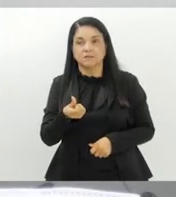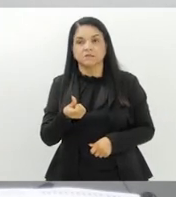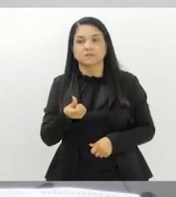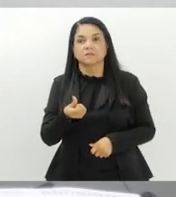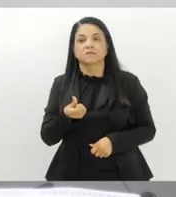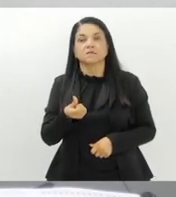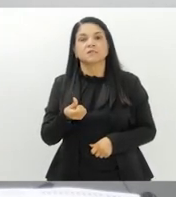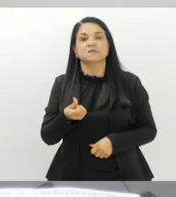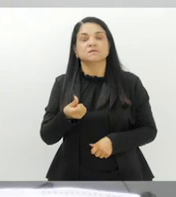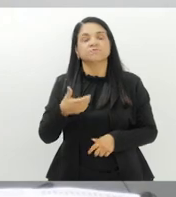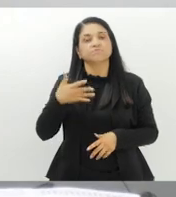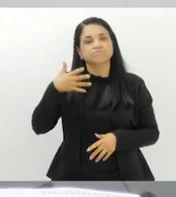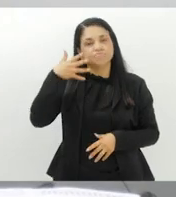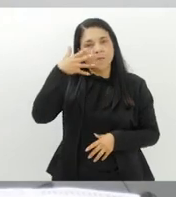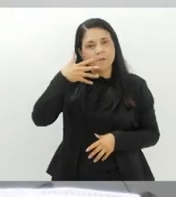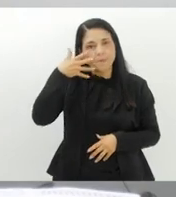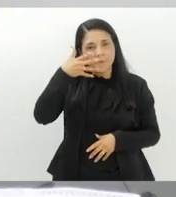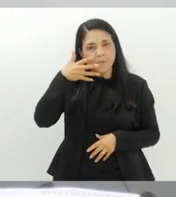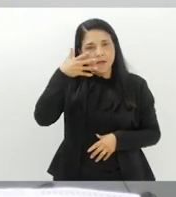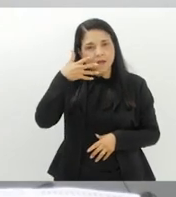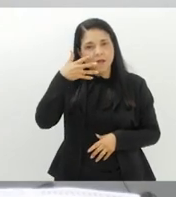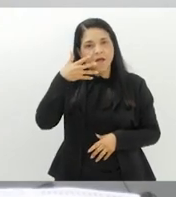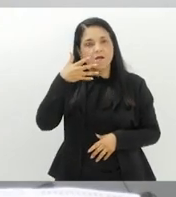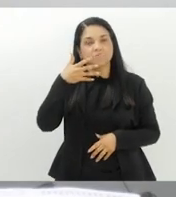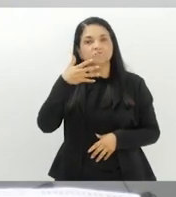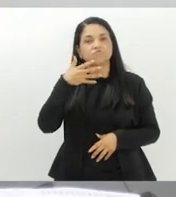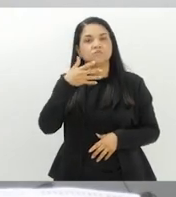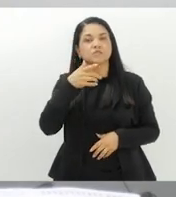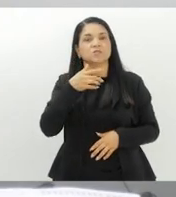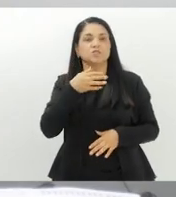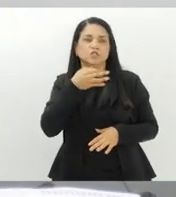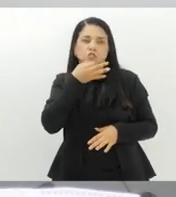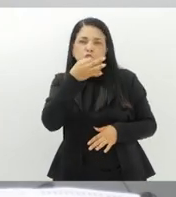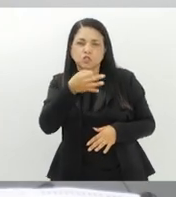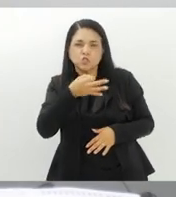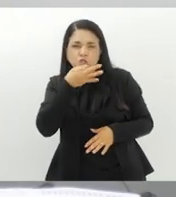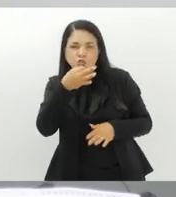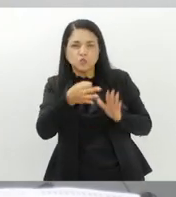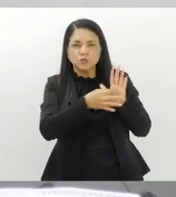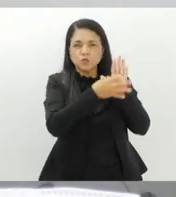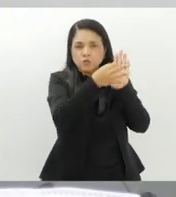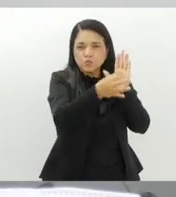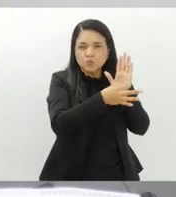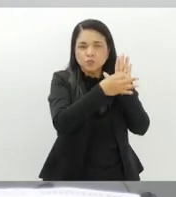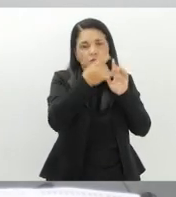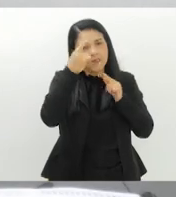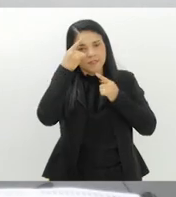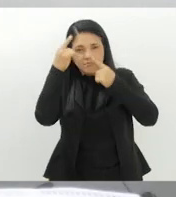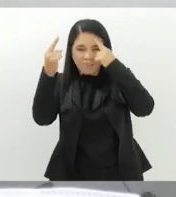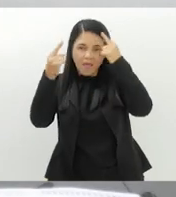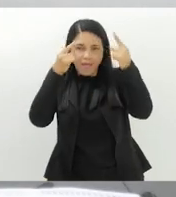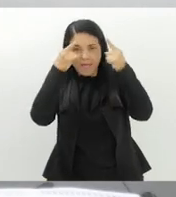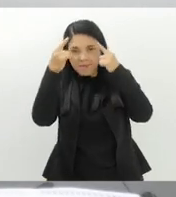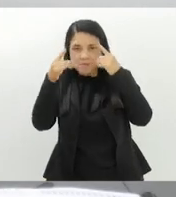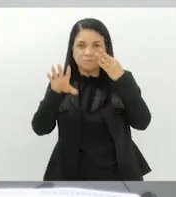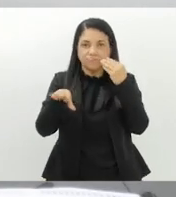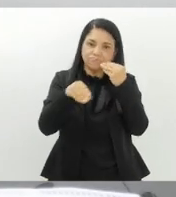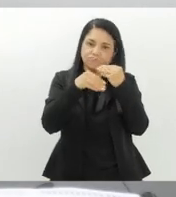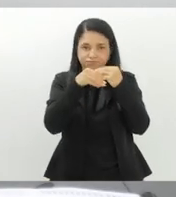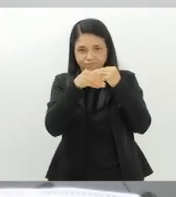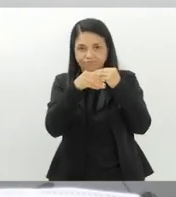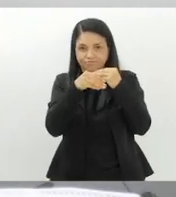essas pessoas vão falar, depois algumas vão fazer críticas, sugestões, ideias, ou então intervenções,